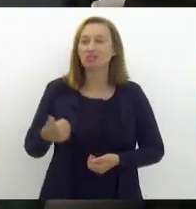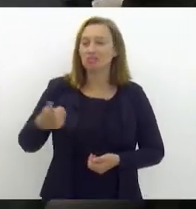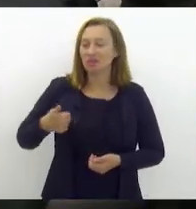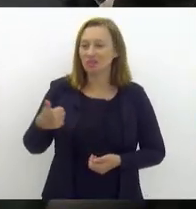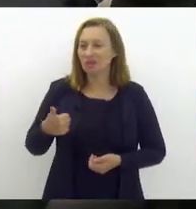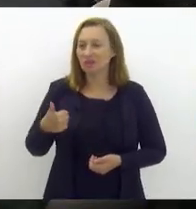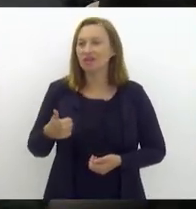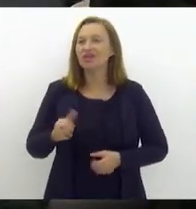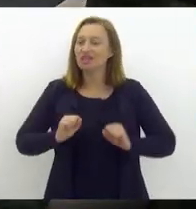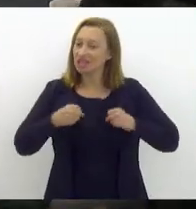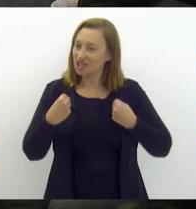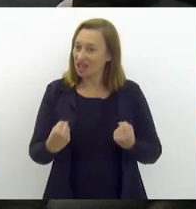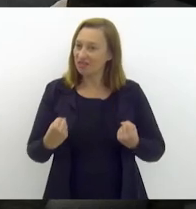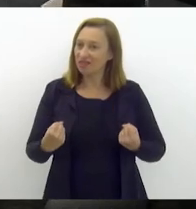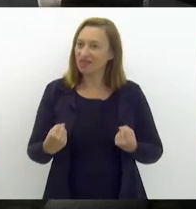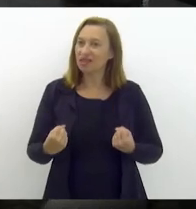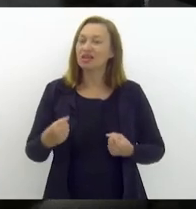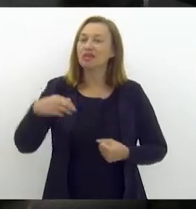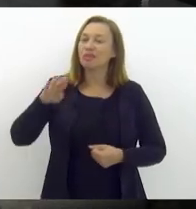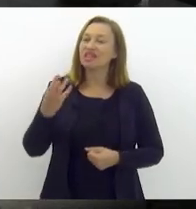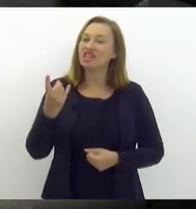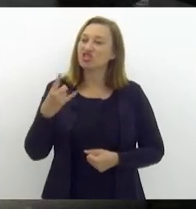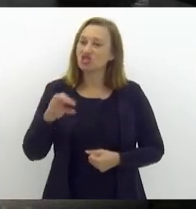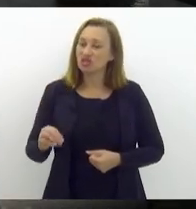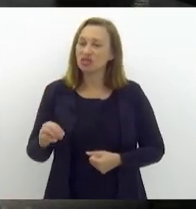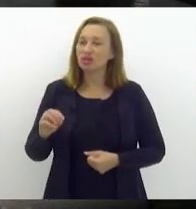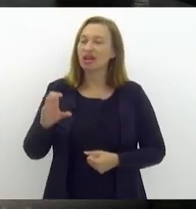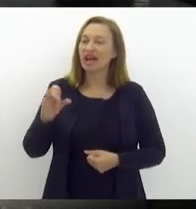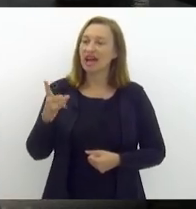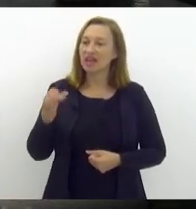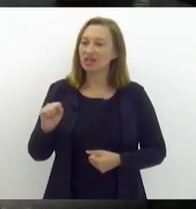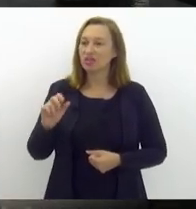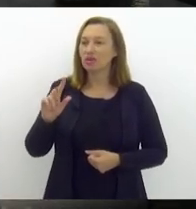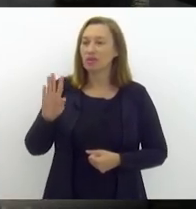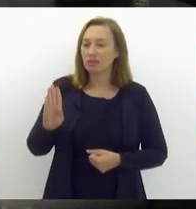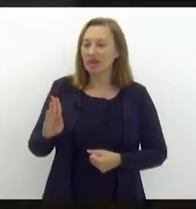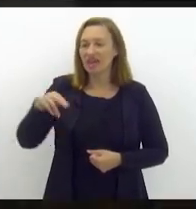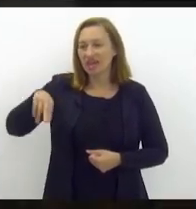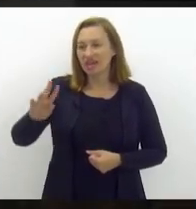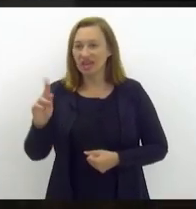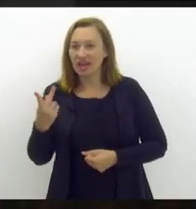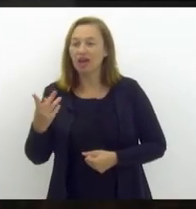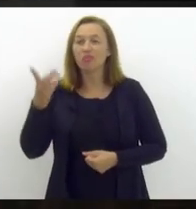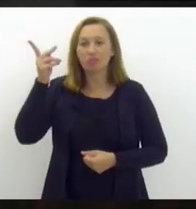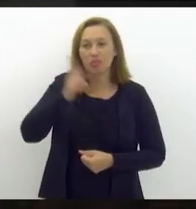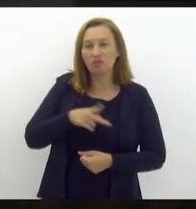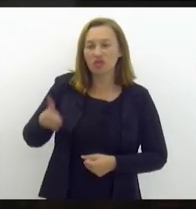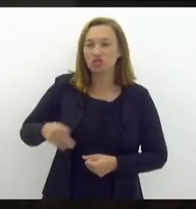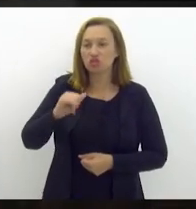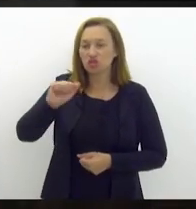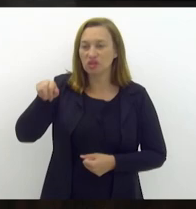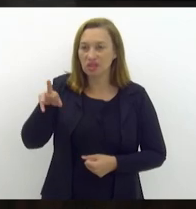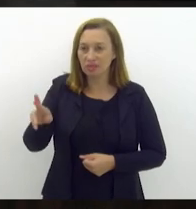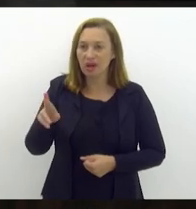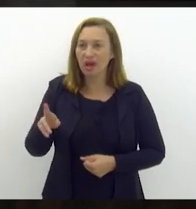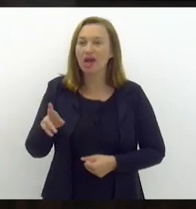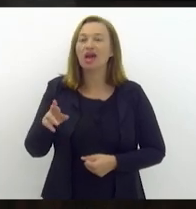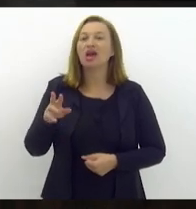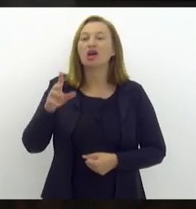que foi defensora. Marcelo Dino, Carlinhos BNH, professor Josimar, doutor Luiz Paulo, Muni